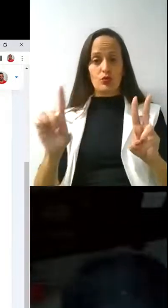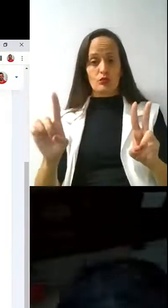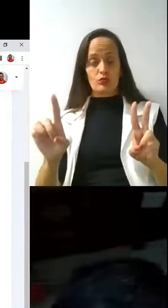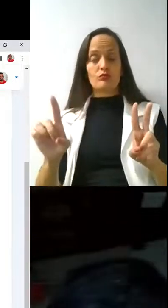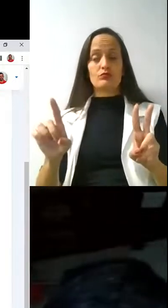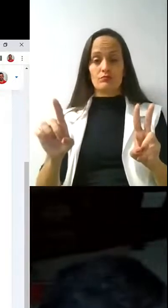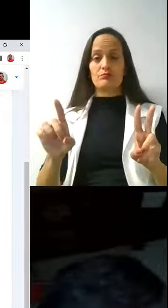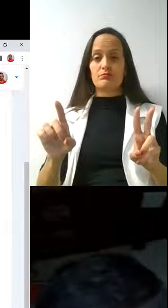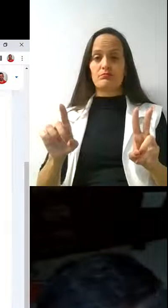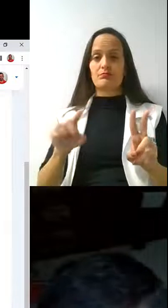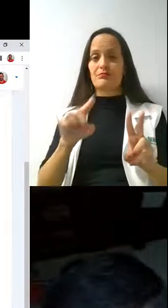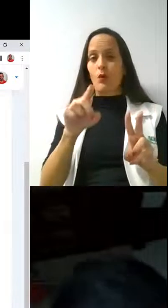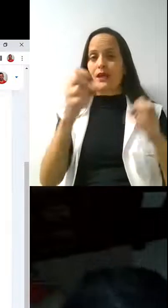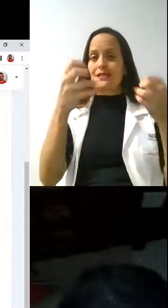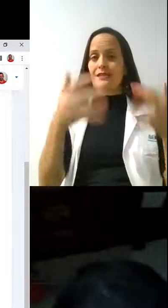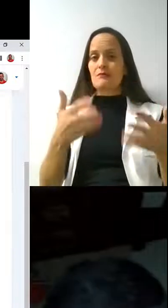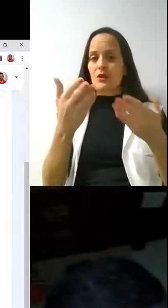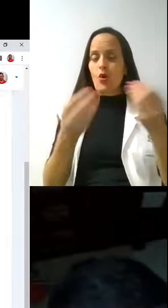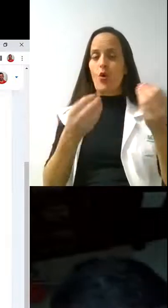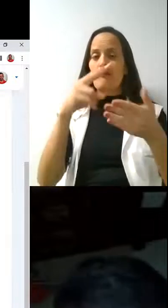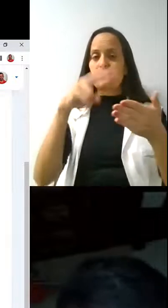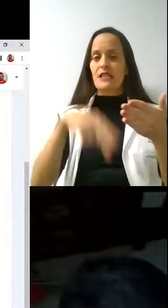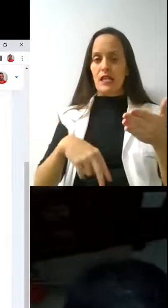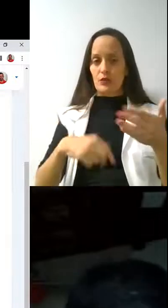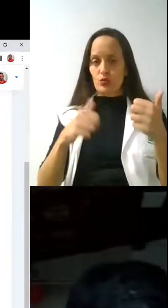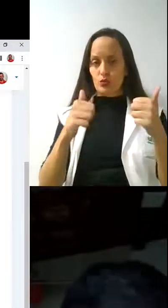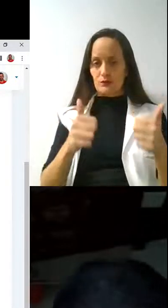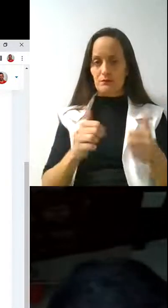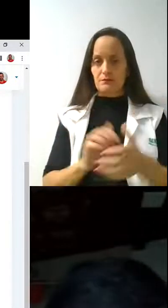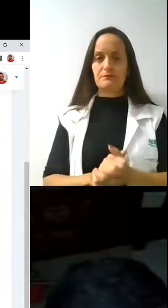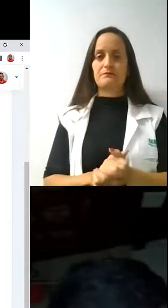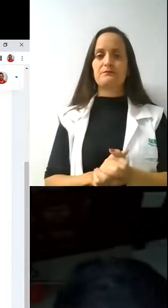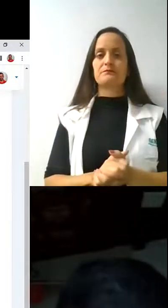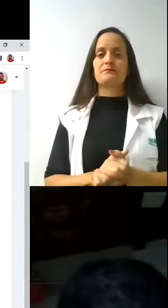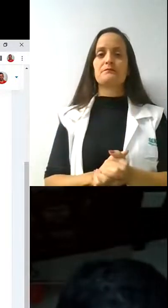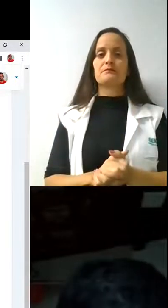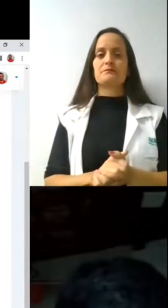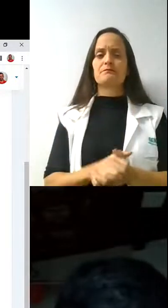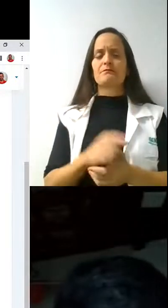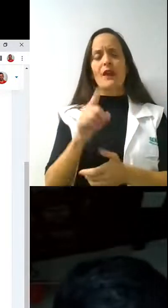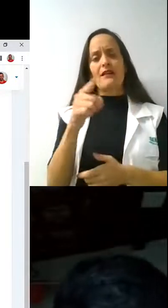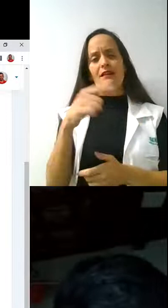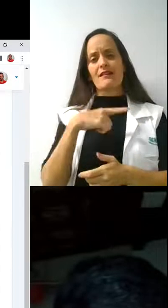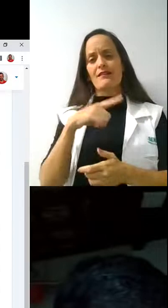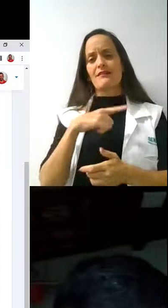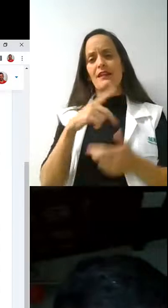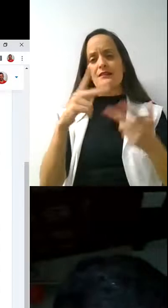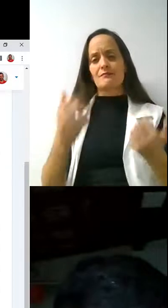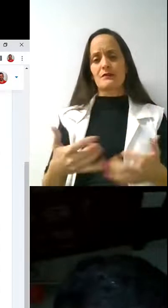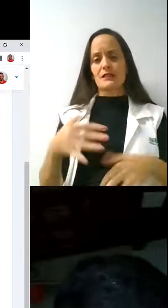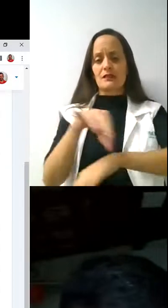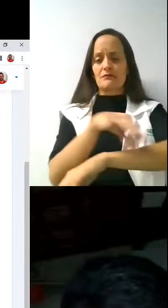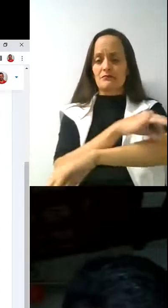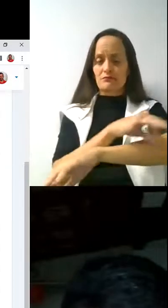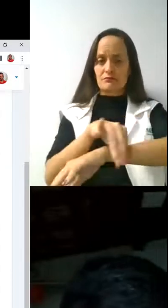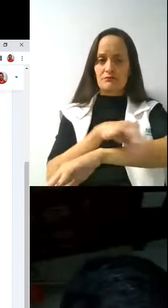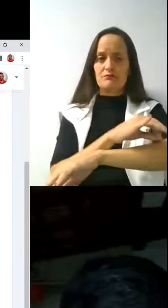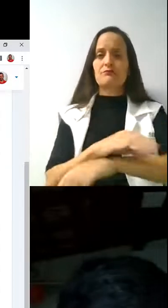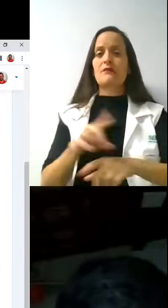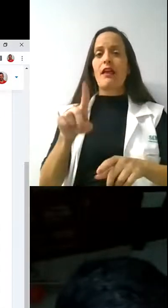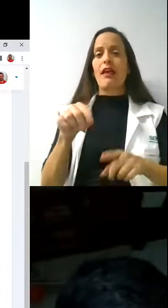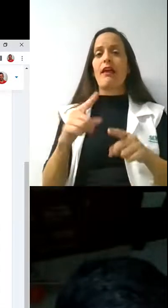como que faz a leitura de escala, beleza? E aí aqui vai mostrar outras coisas, a questão da escala gráfica, né? Desenho técnico.